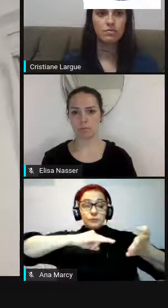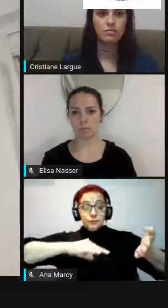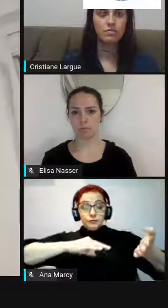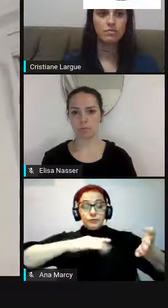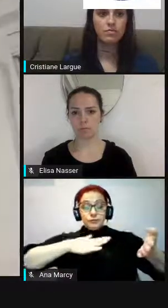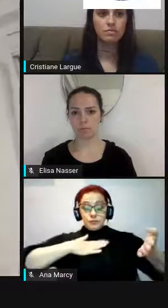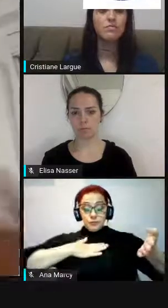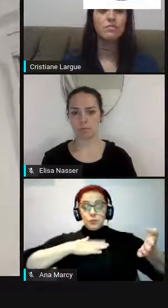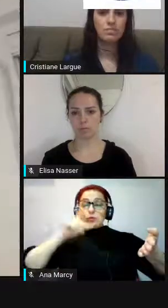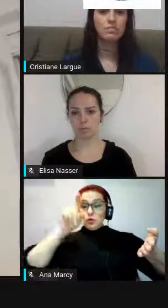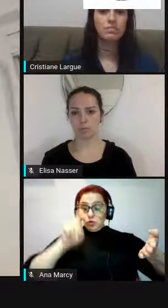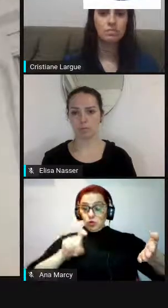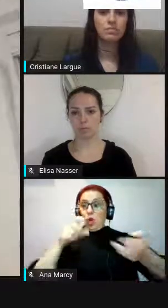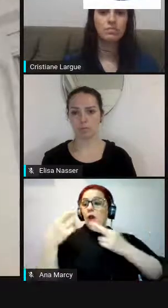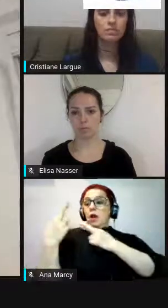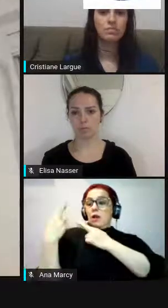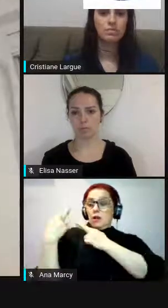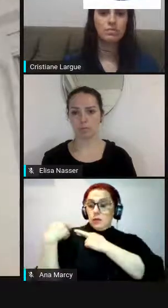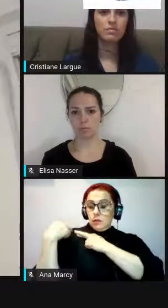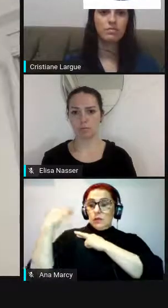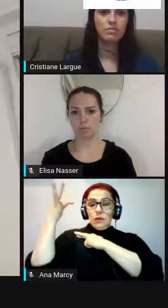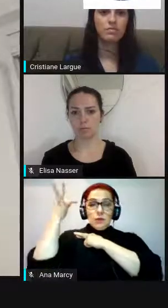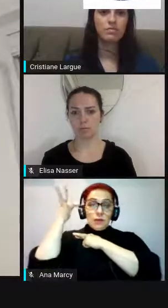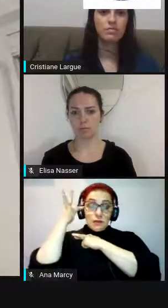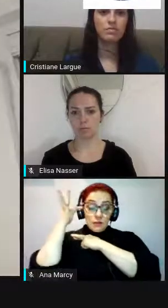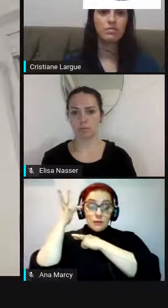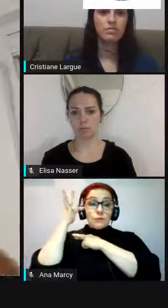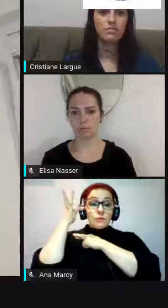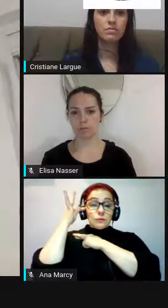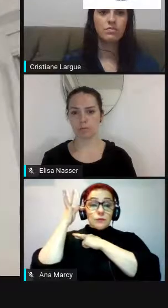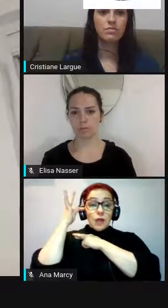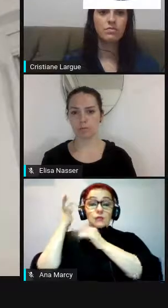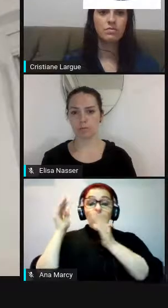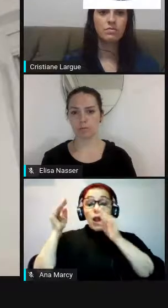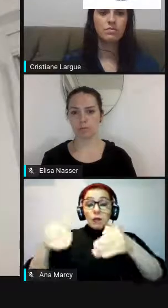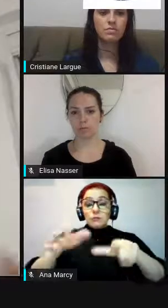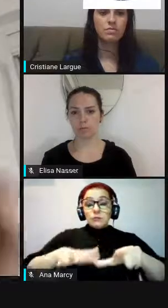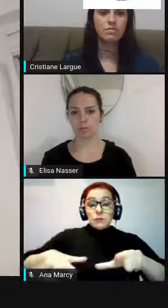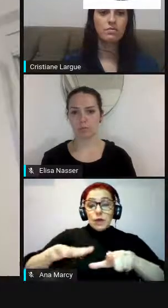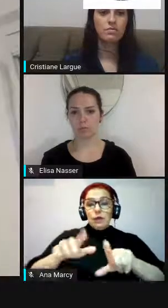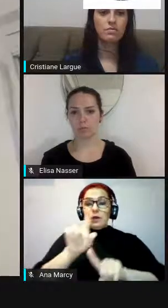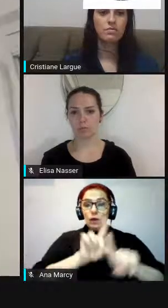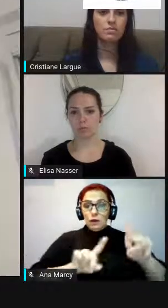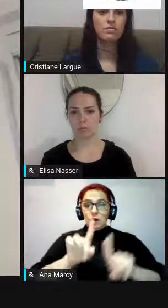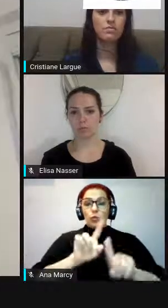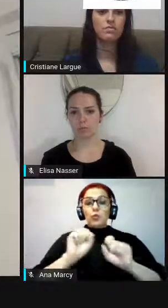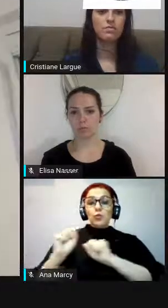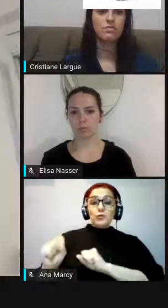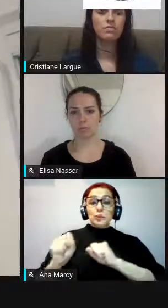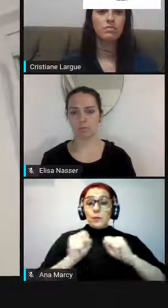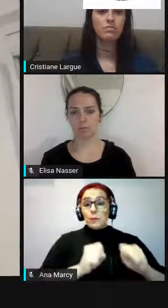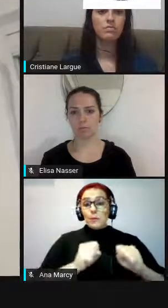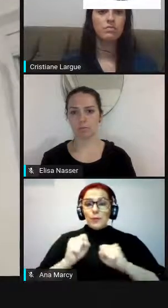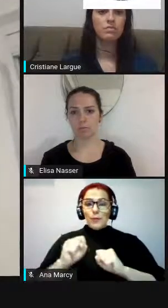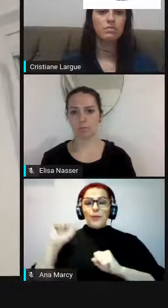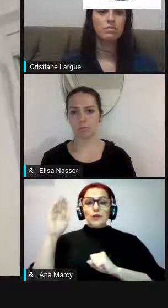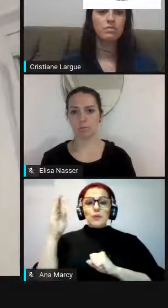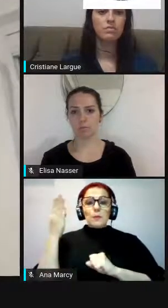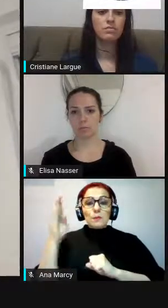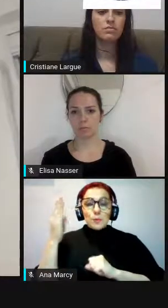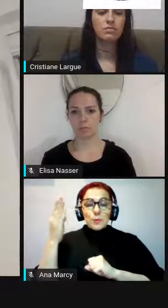responsabilidade técnica sobre um determinado serviço então existem alguns serviços que nós podemos executar